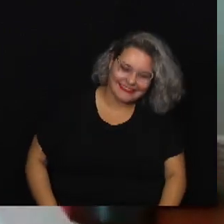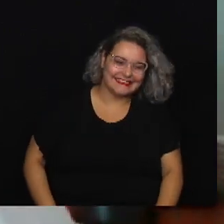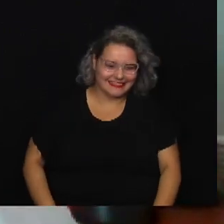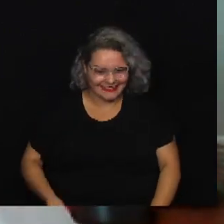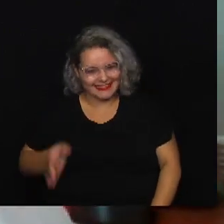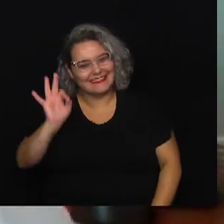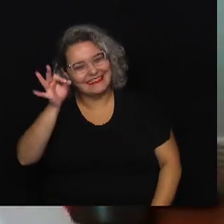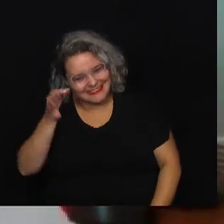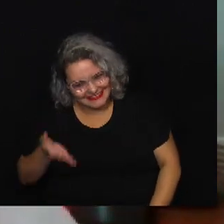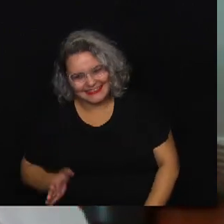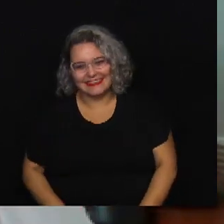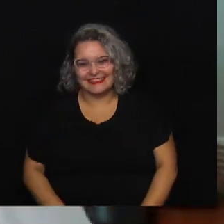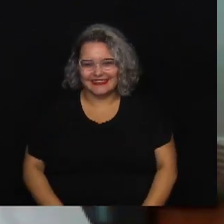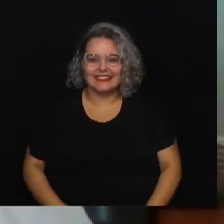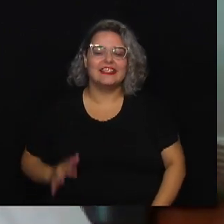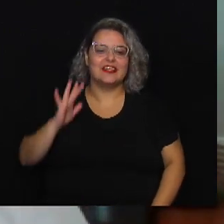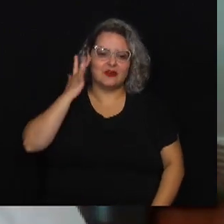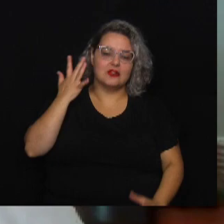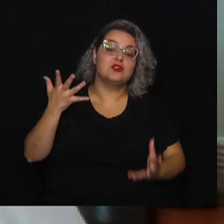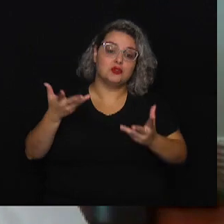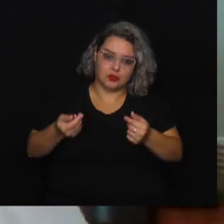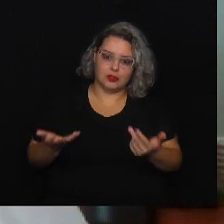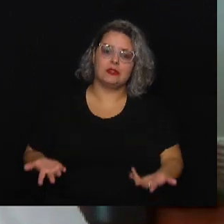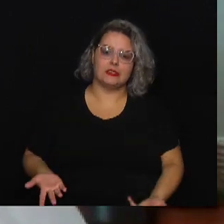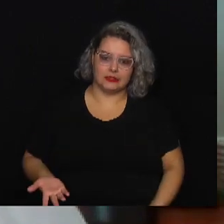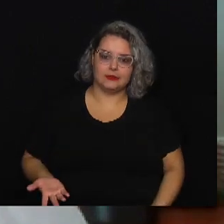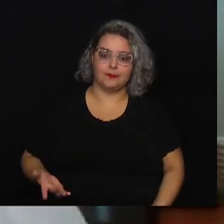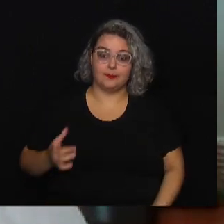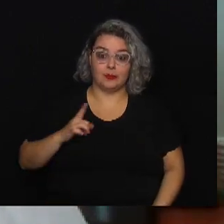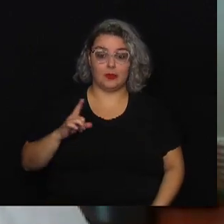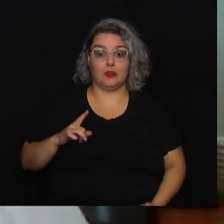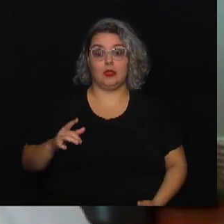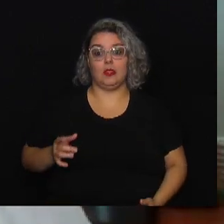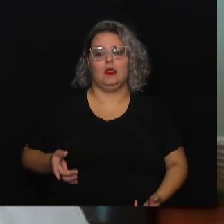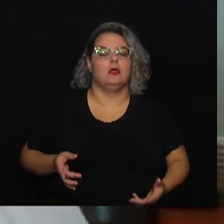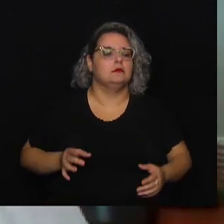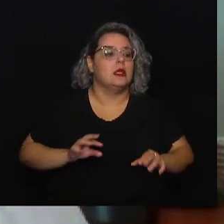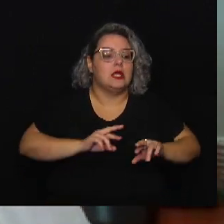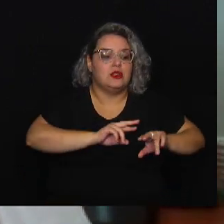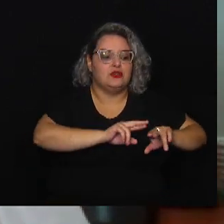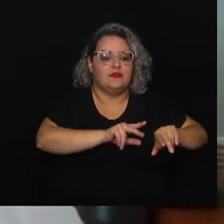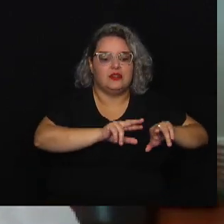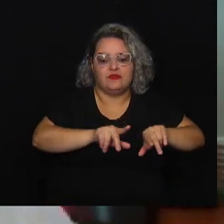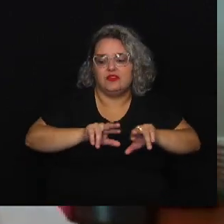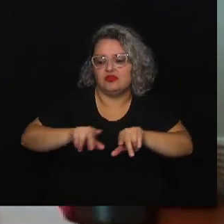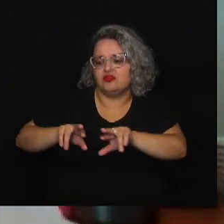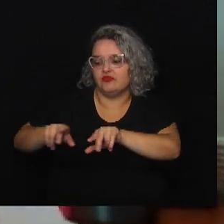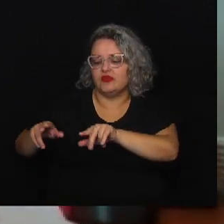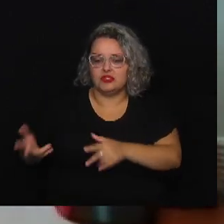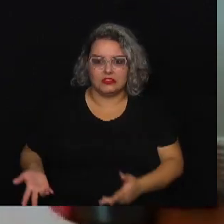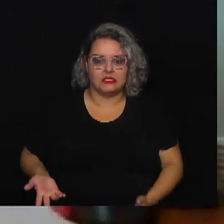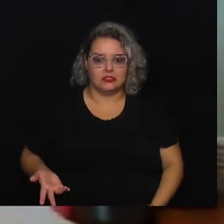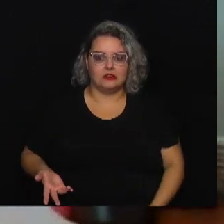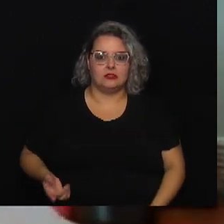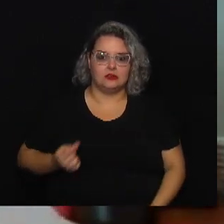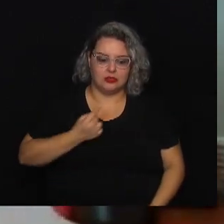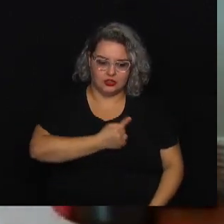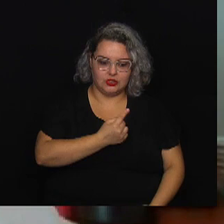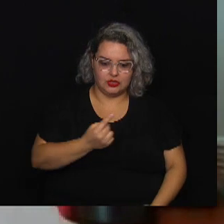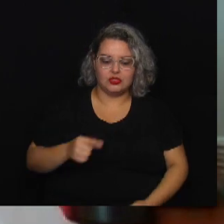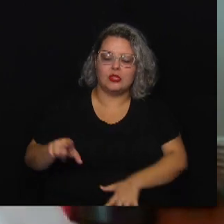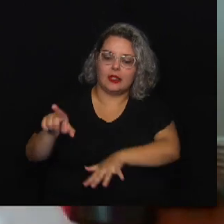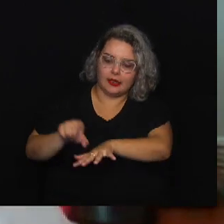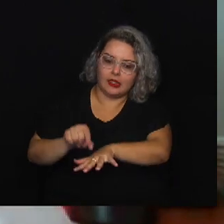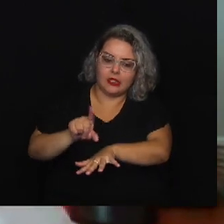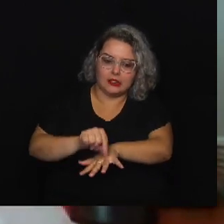Tá. Eu acho que todas, né? A gente tem ali muitas especificidades, né? De cada